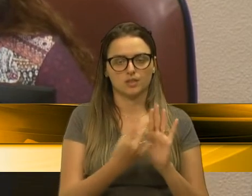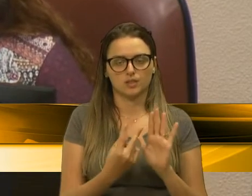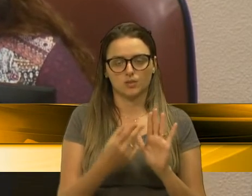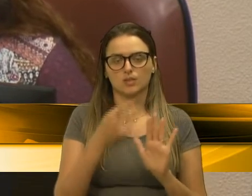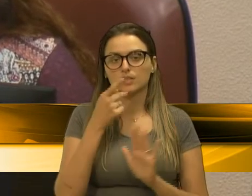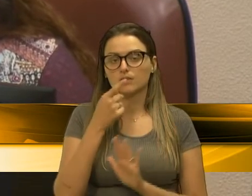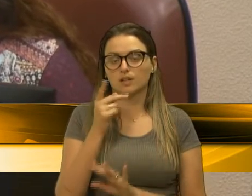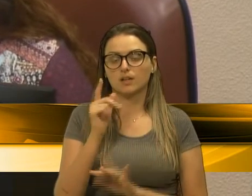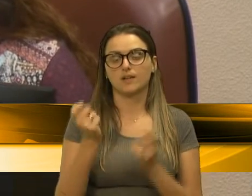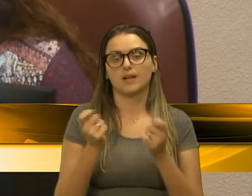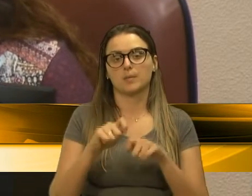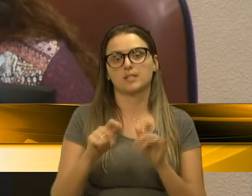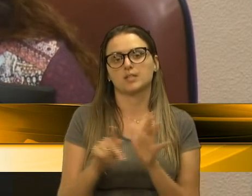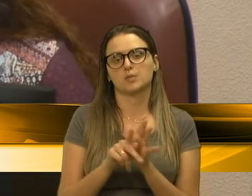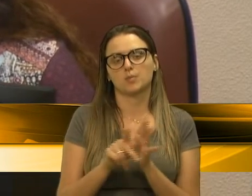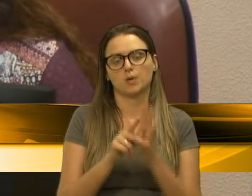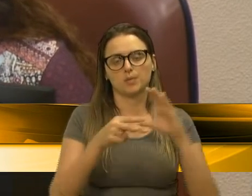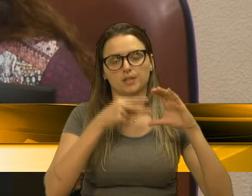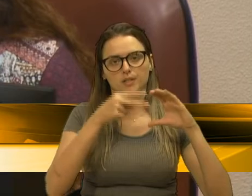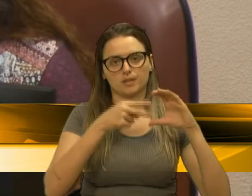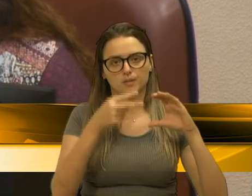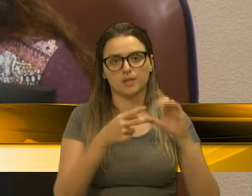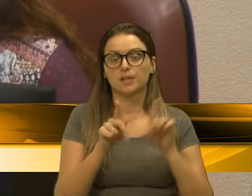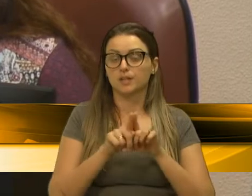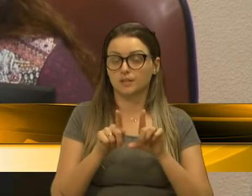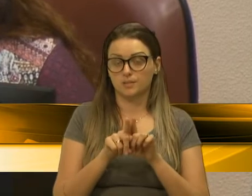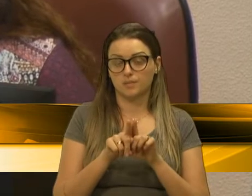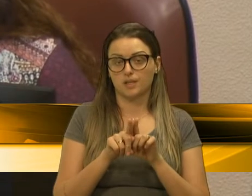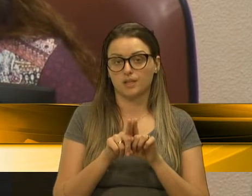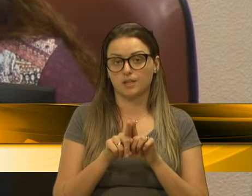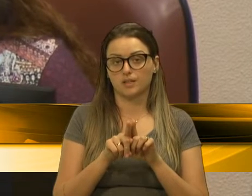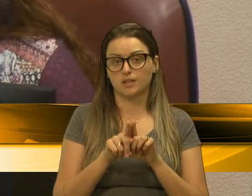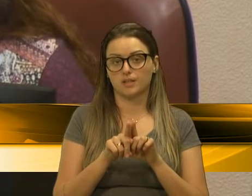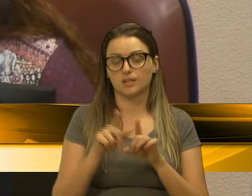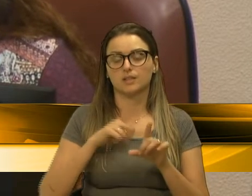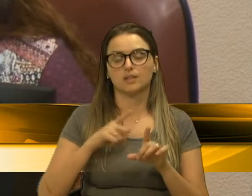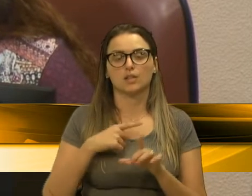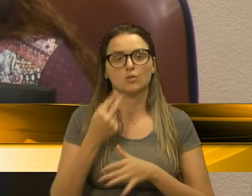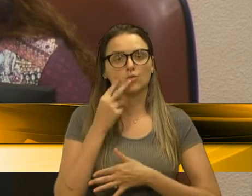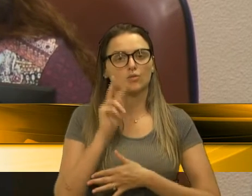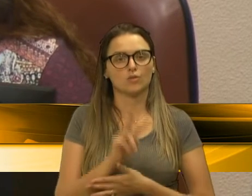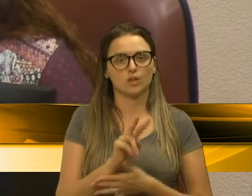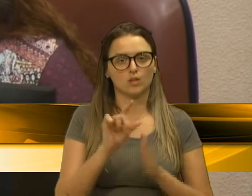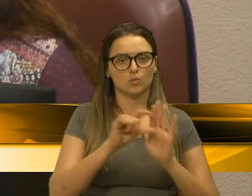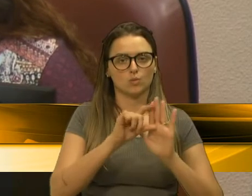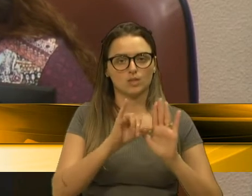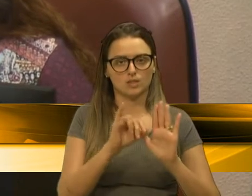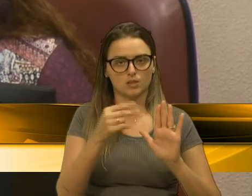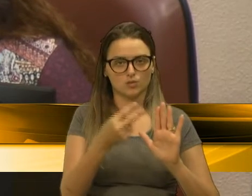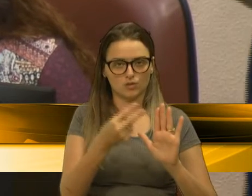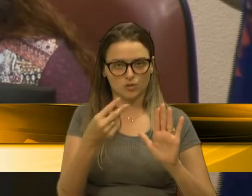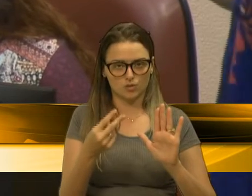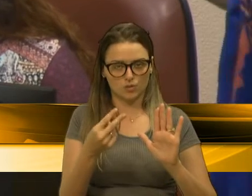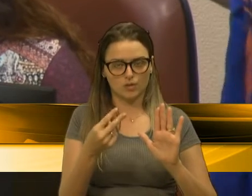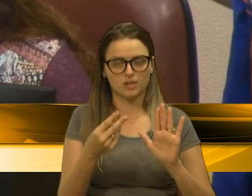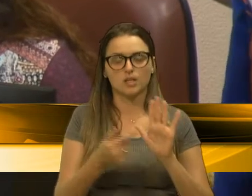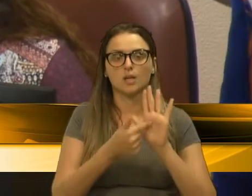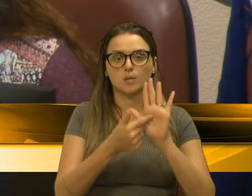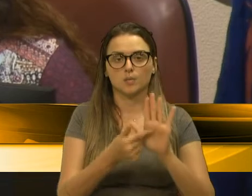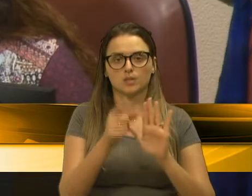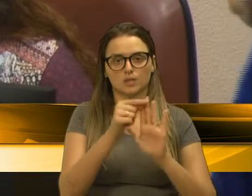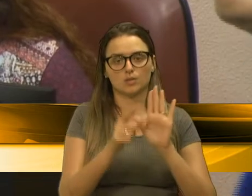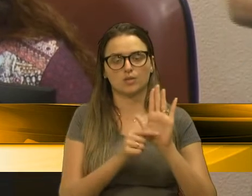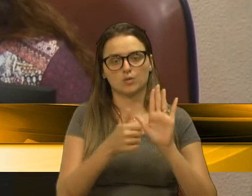previu as competências exclusivas da Câmara, tal possibilidade, limitando-se a prever no inciso 22, citado no